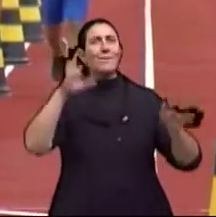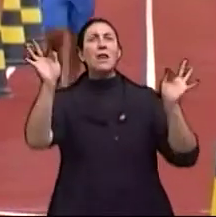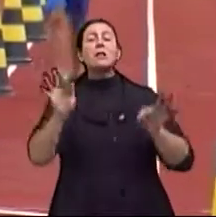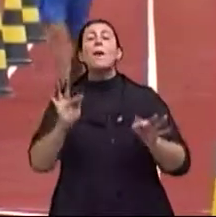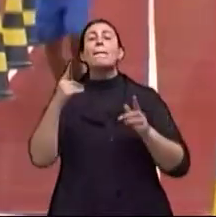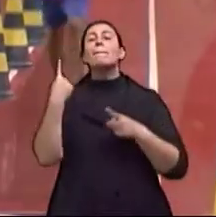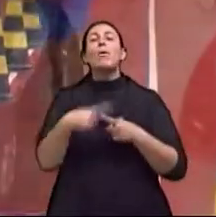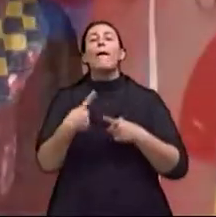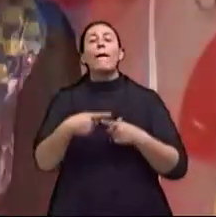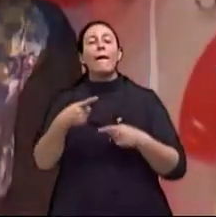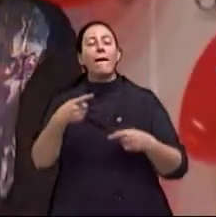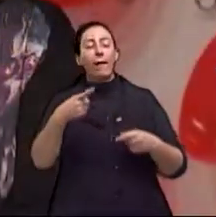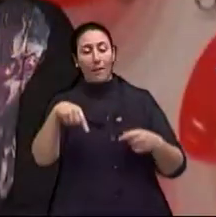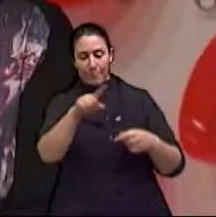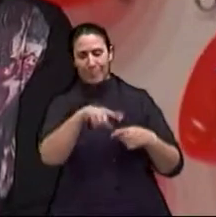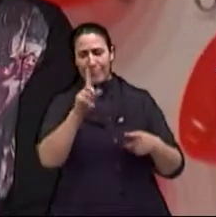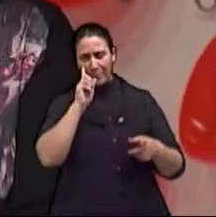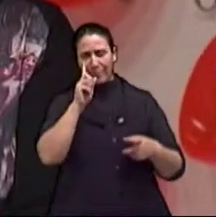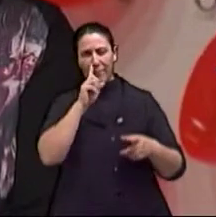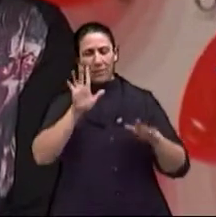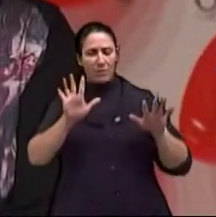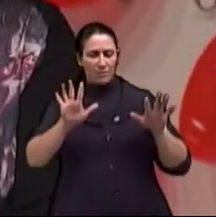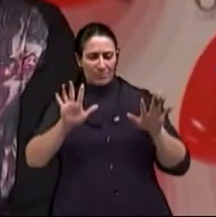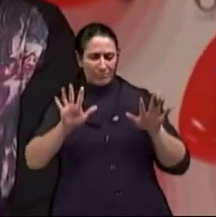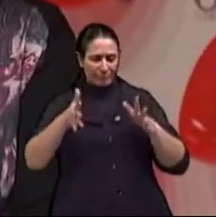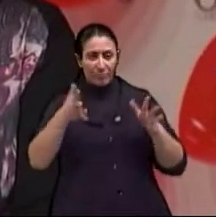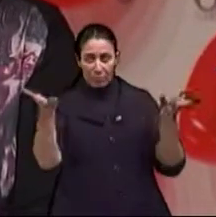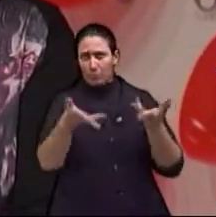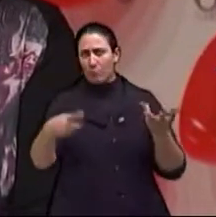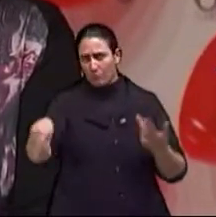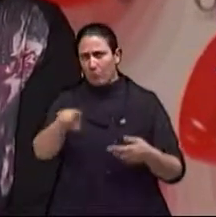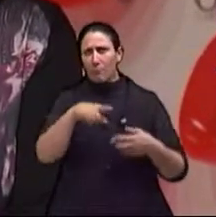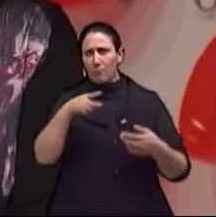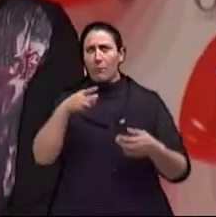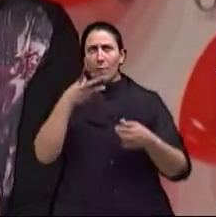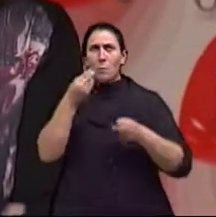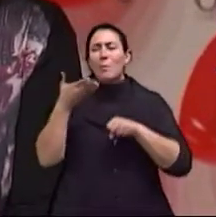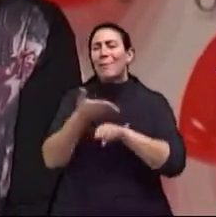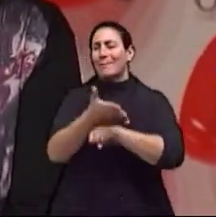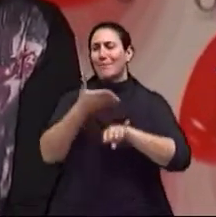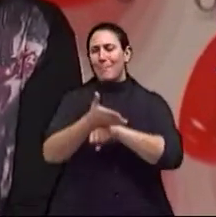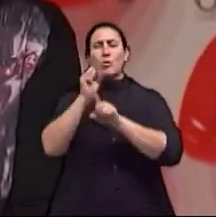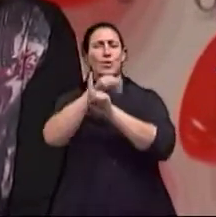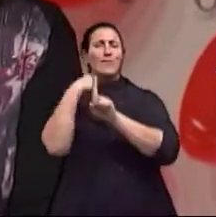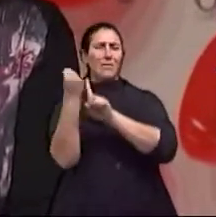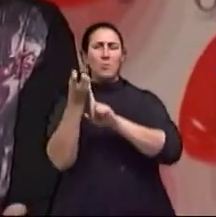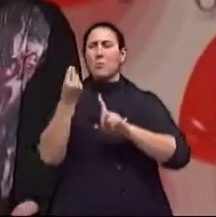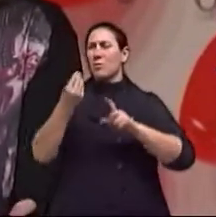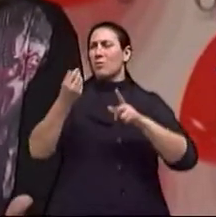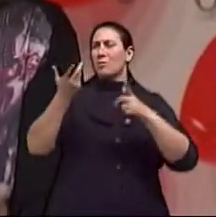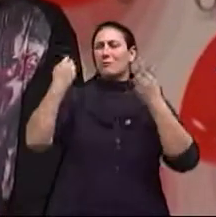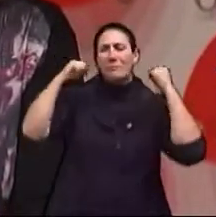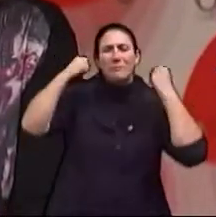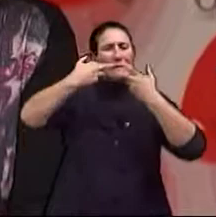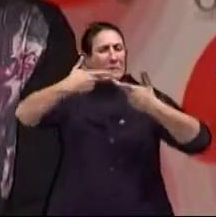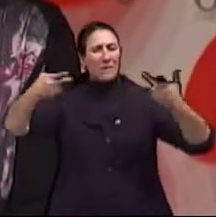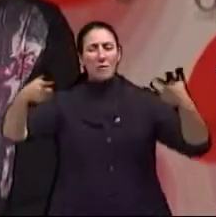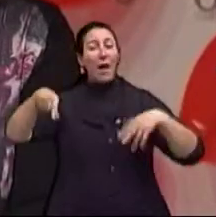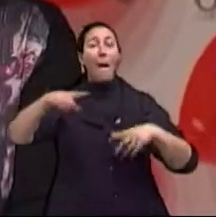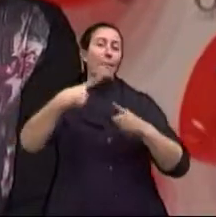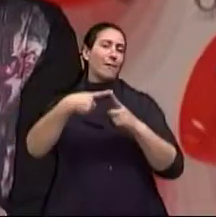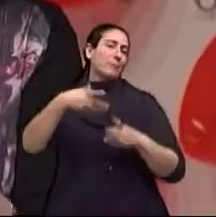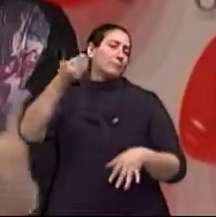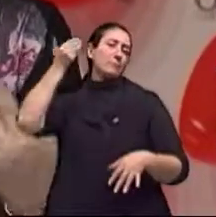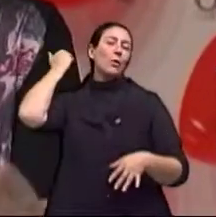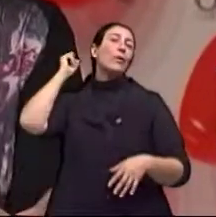justamente por essa atividade que eles estão tendo hoje muito muito são muito mais ativos hoje do que foram no passado quiser houve